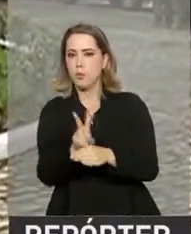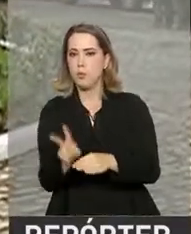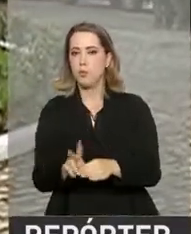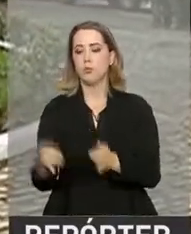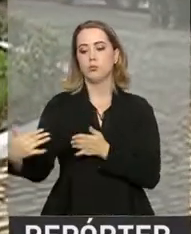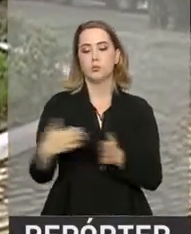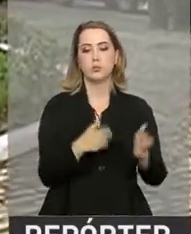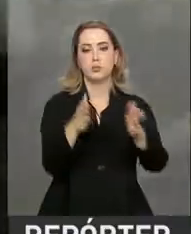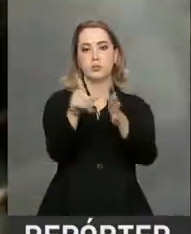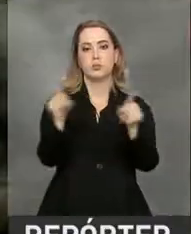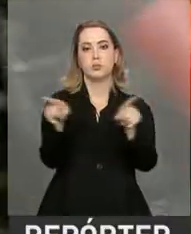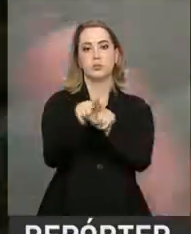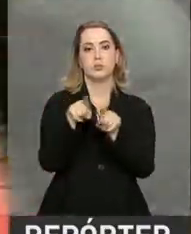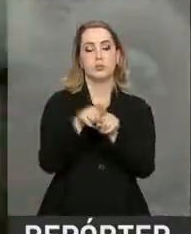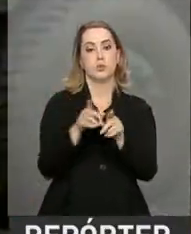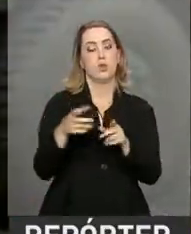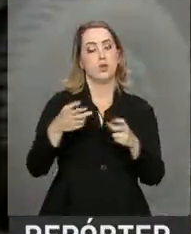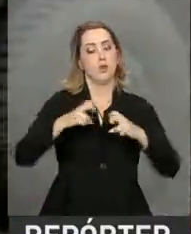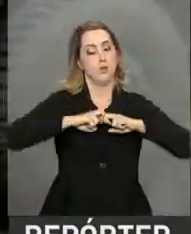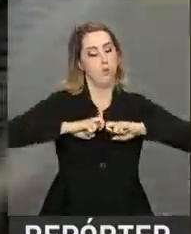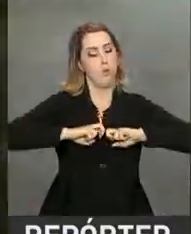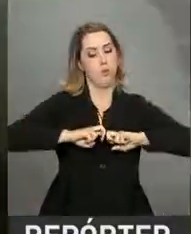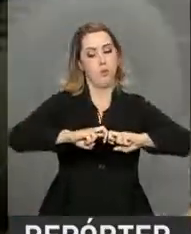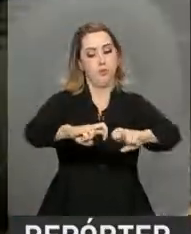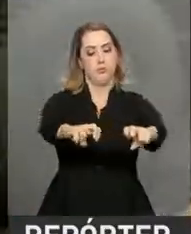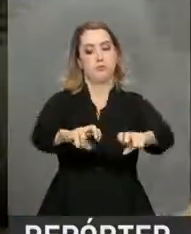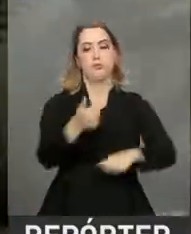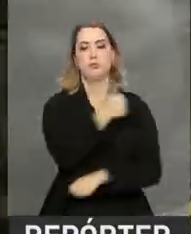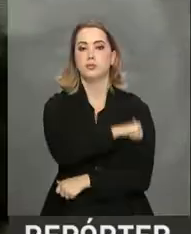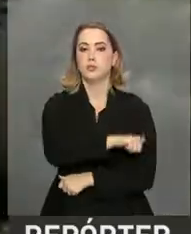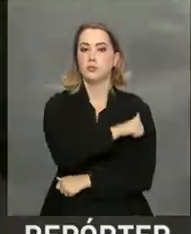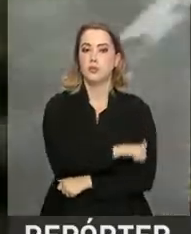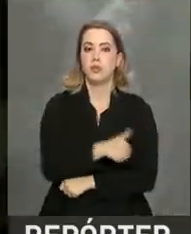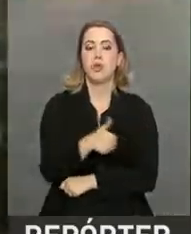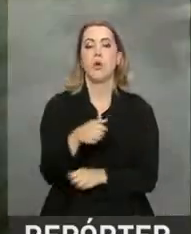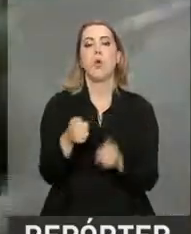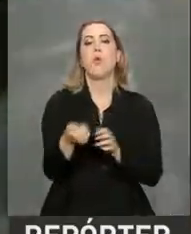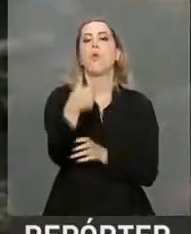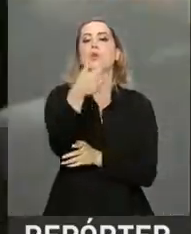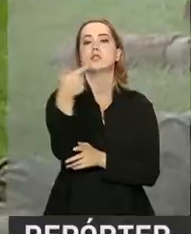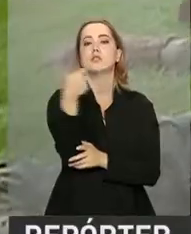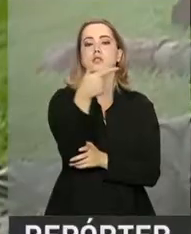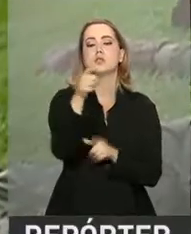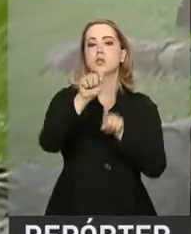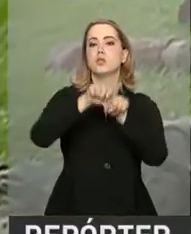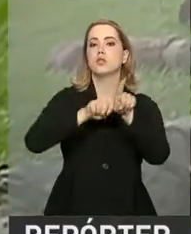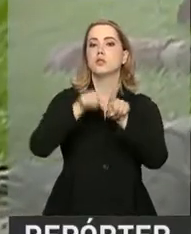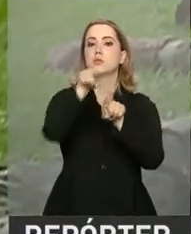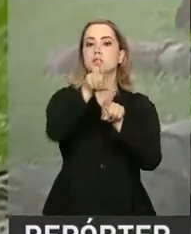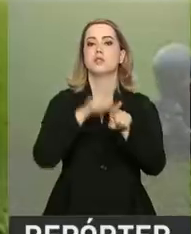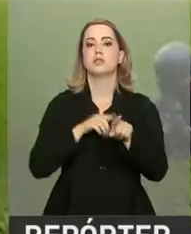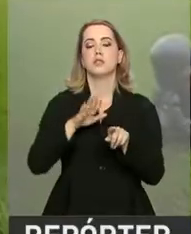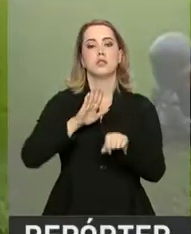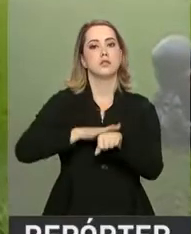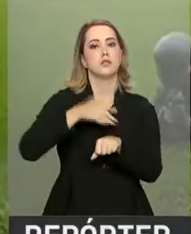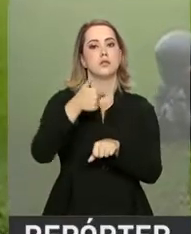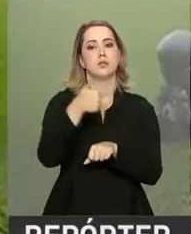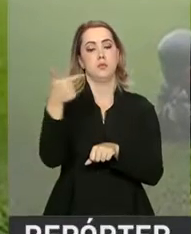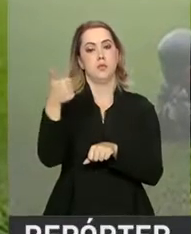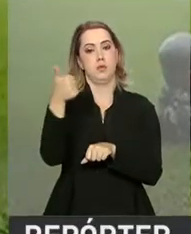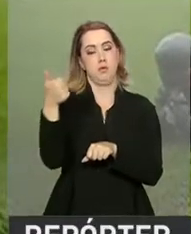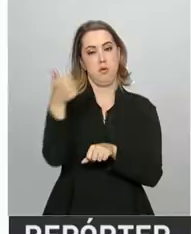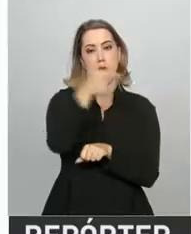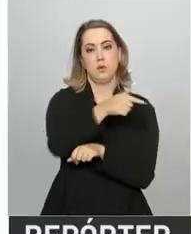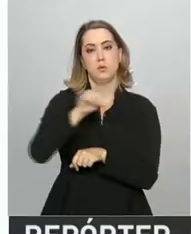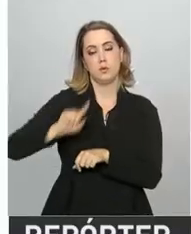vias expressas e estações de trem na capital fluminense. Em quase 2 meses de atuação, foram mais de 12 mil patrulhas